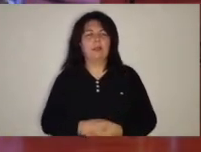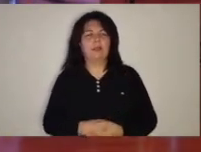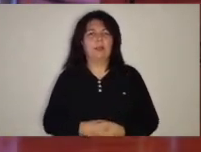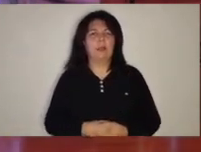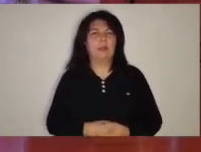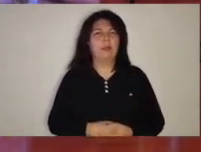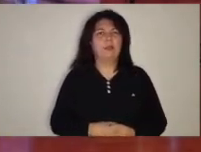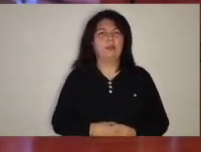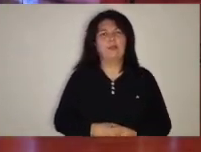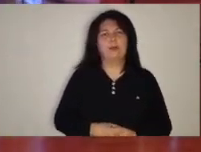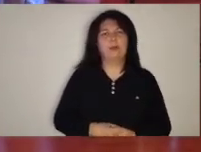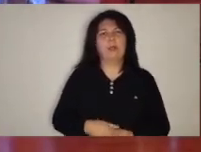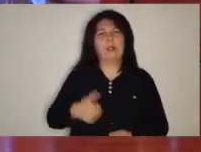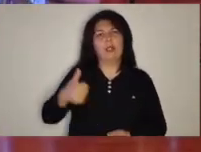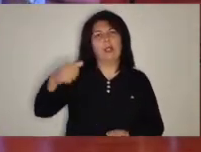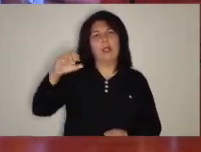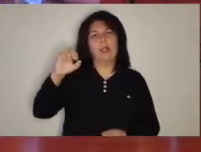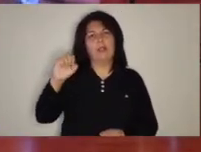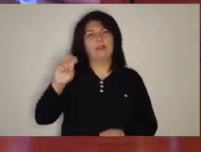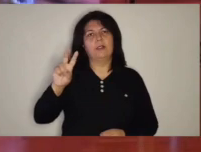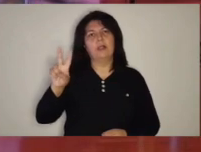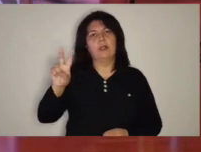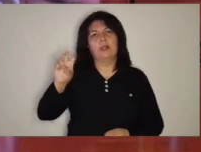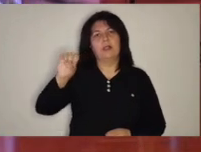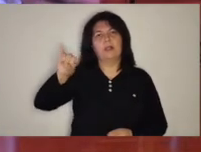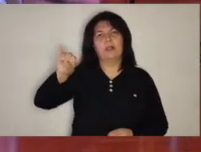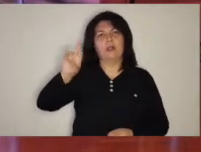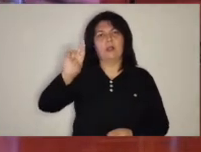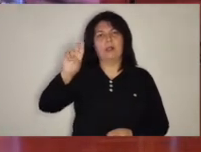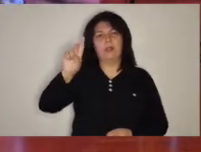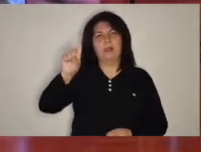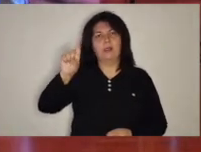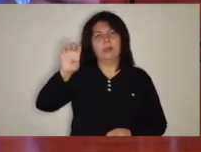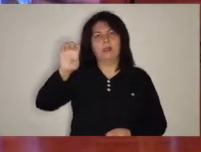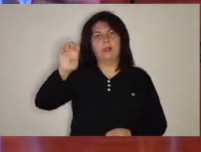sobre as 10 virgens, uma passagem que todos nós conhecemos.